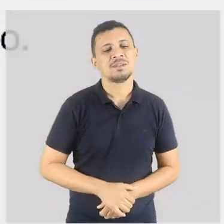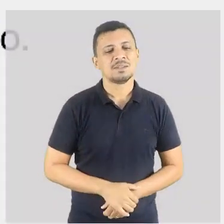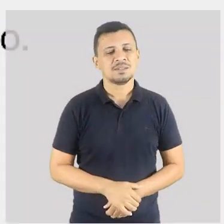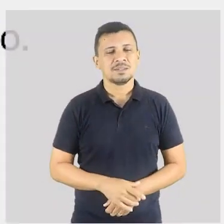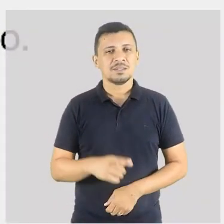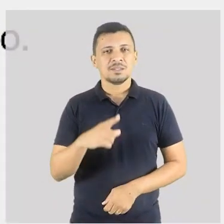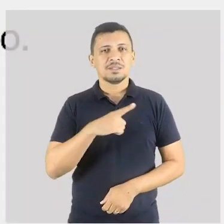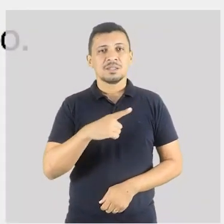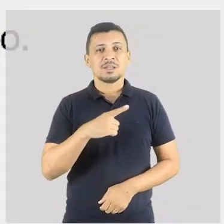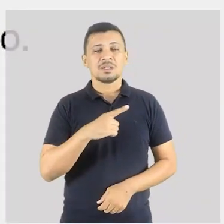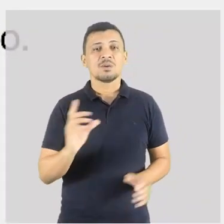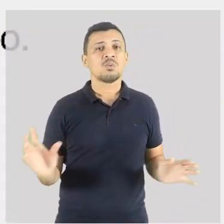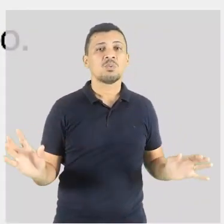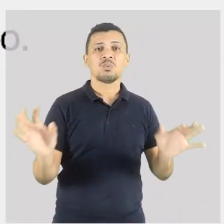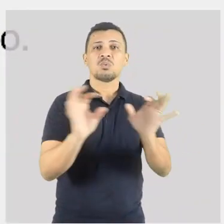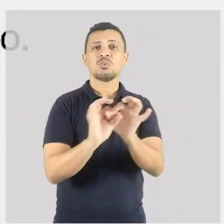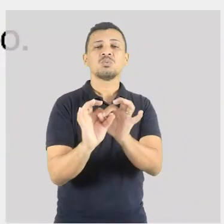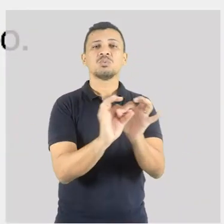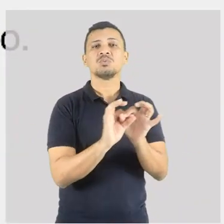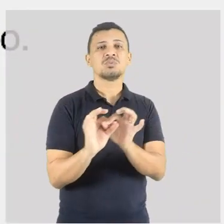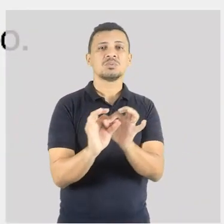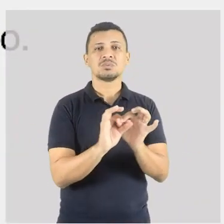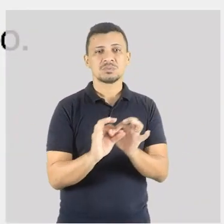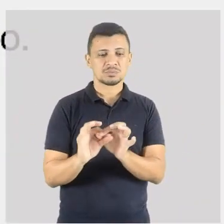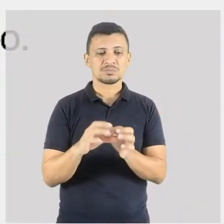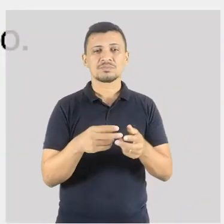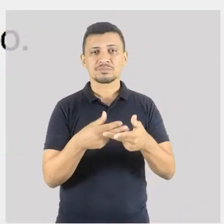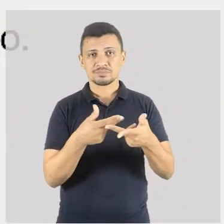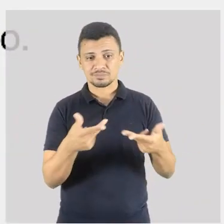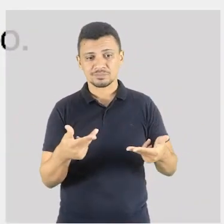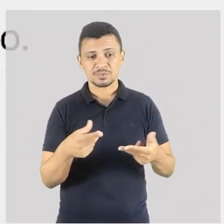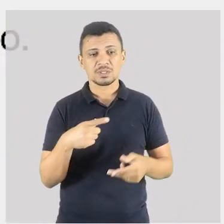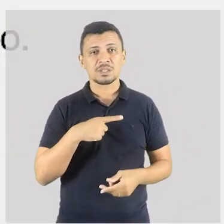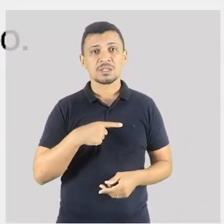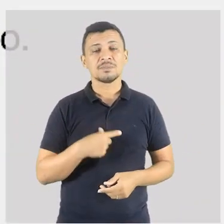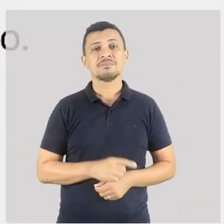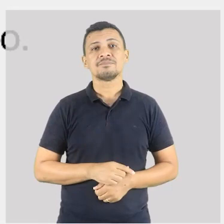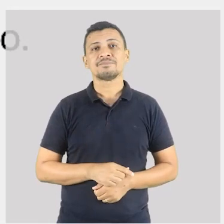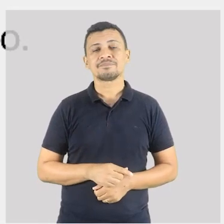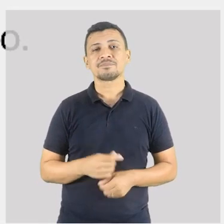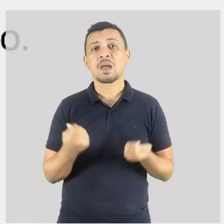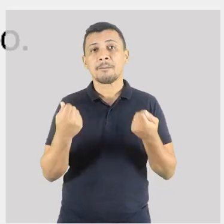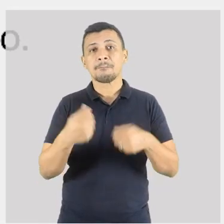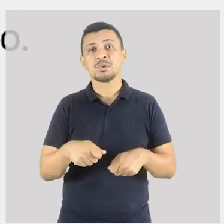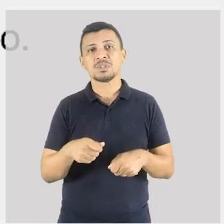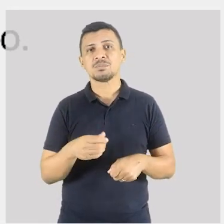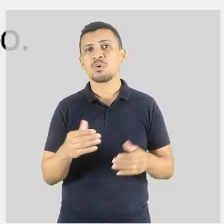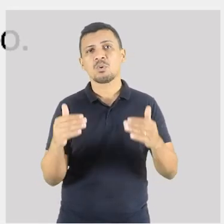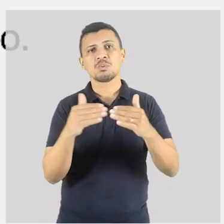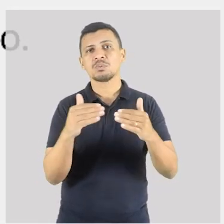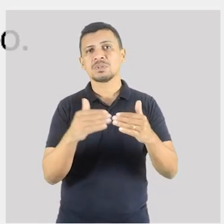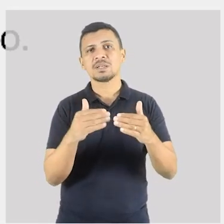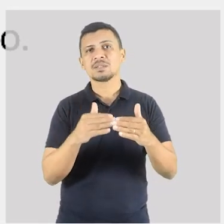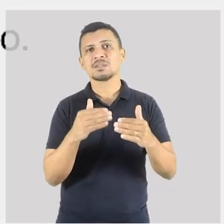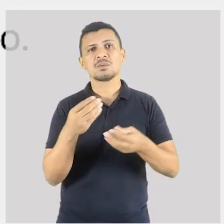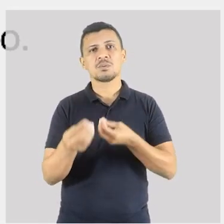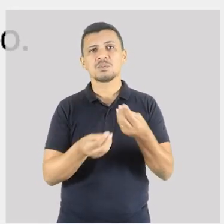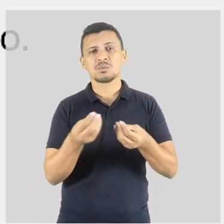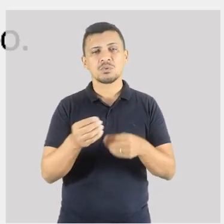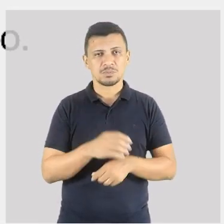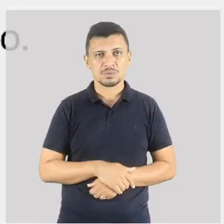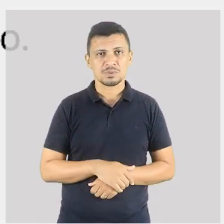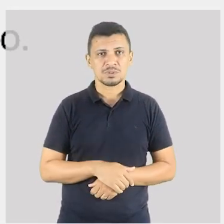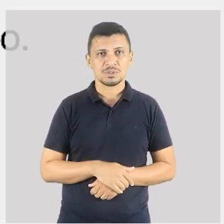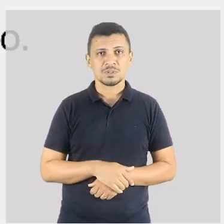a conexão das orações no período composto por coordenação, nós podemos fazer a conexão entre elas só